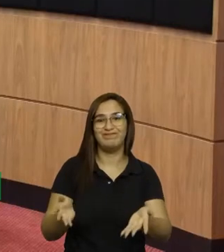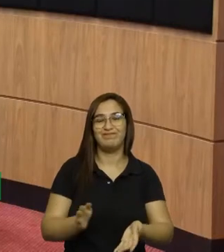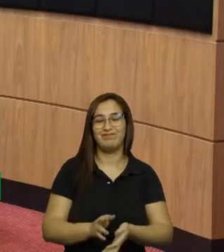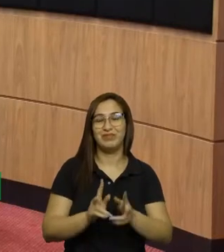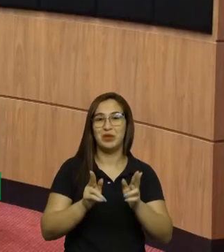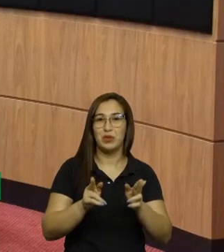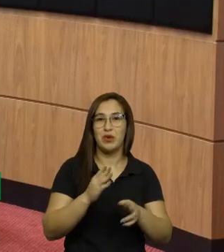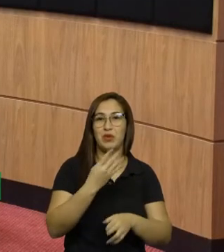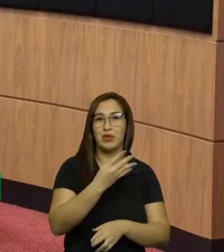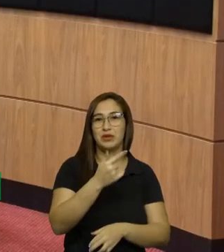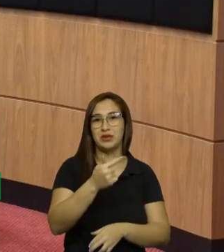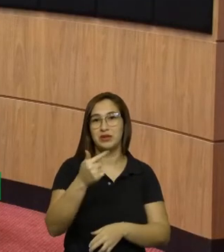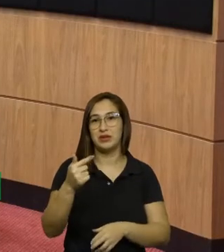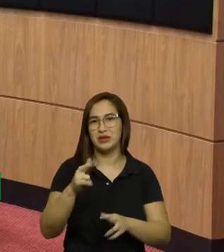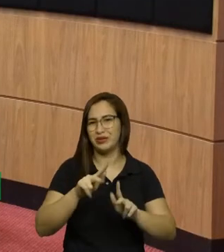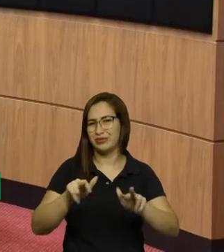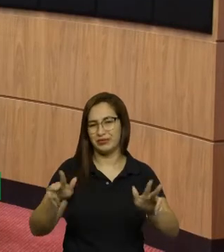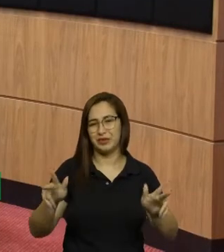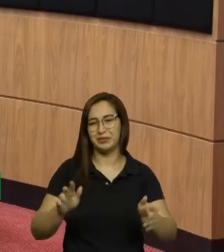SC-477, entre outras.